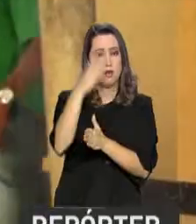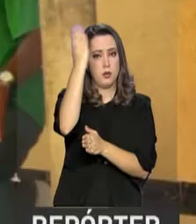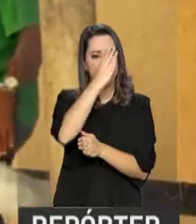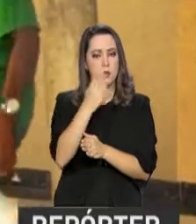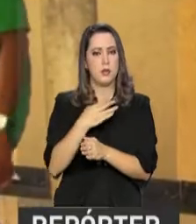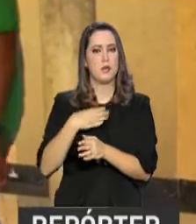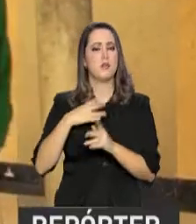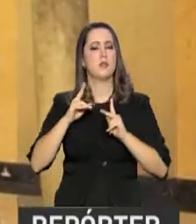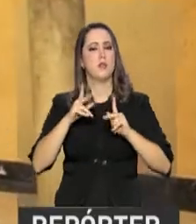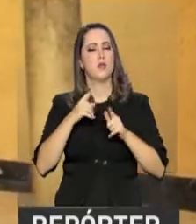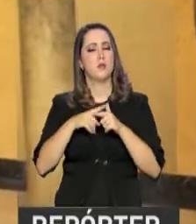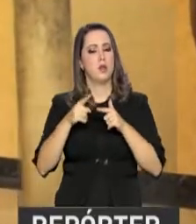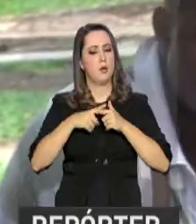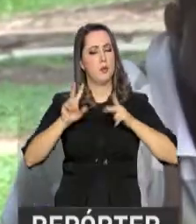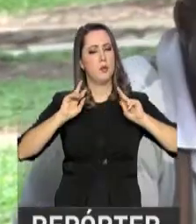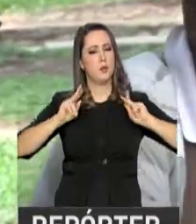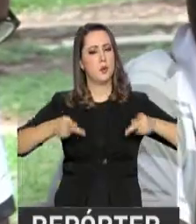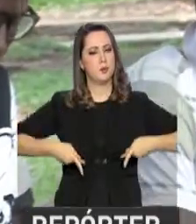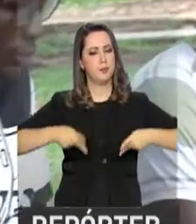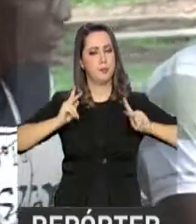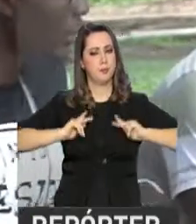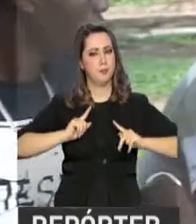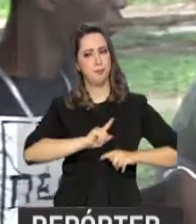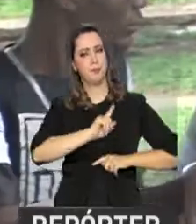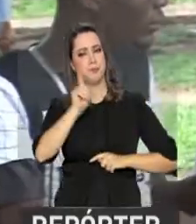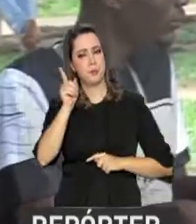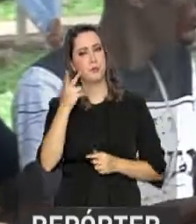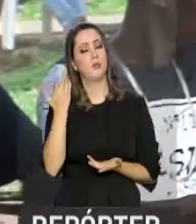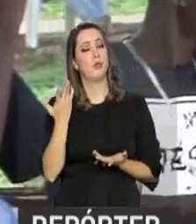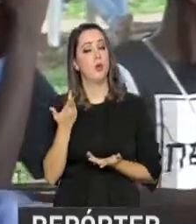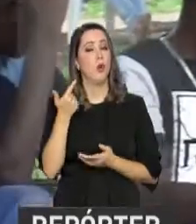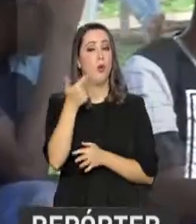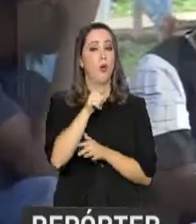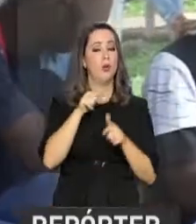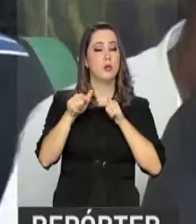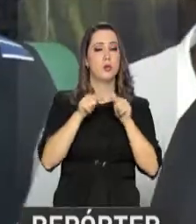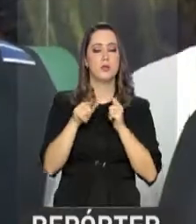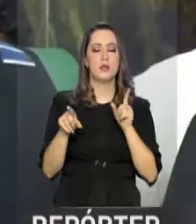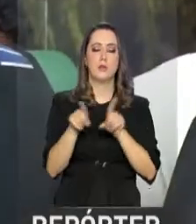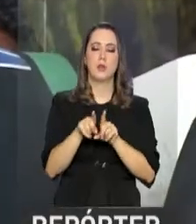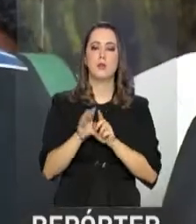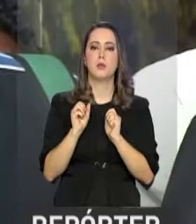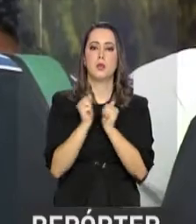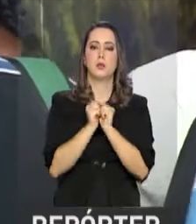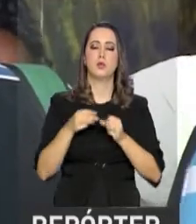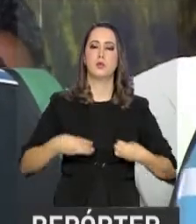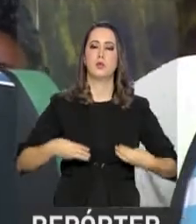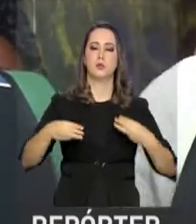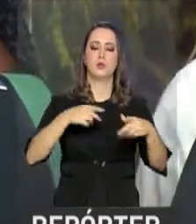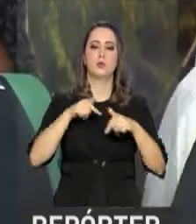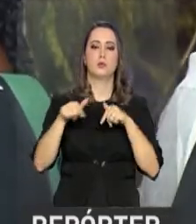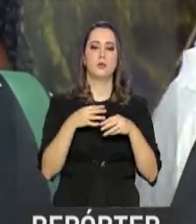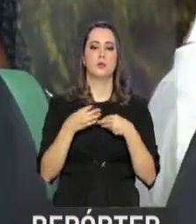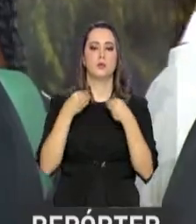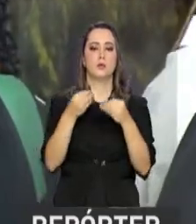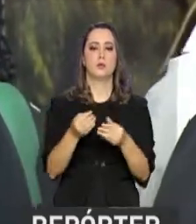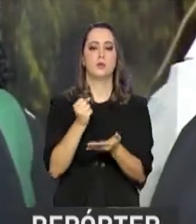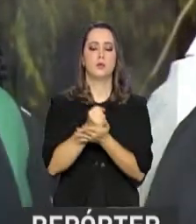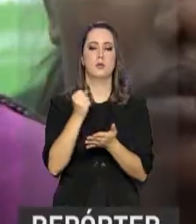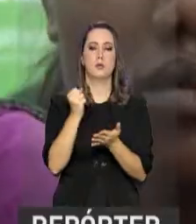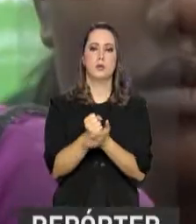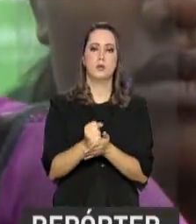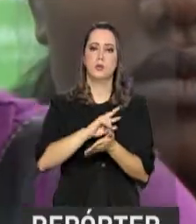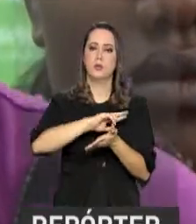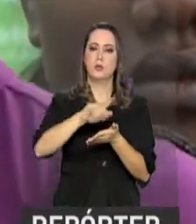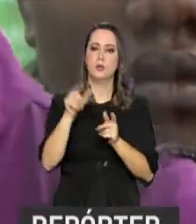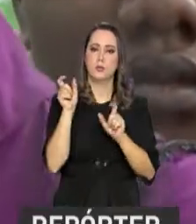decorrência das crises que atingem esse país outras ações são feitas pelo ministério do trabalho para garantir a formalização dos